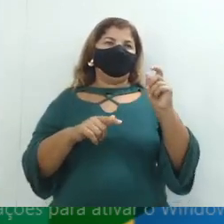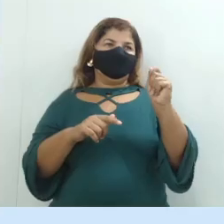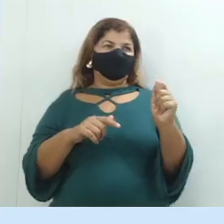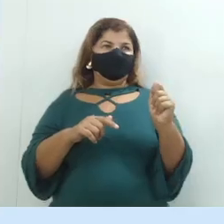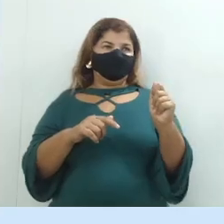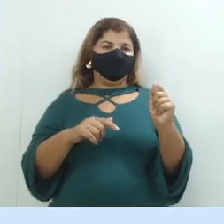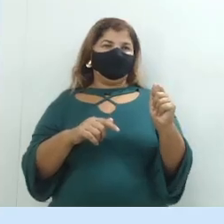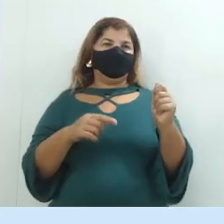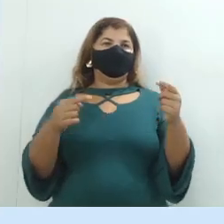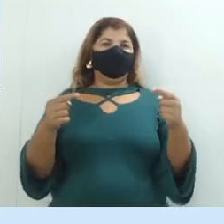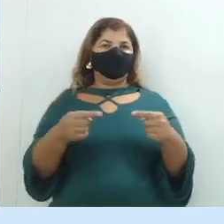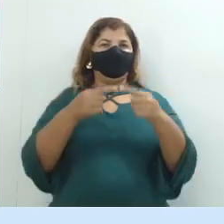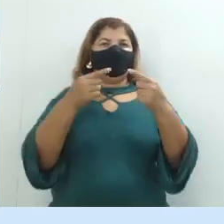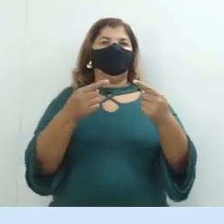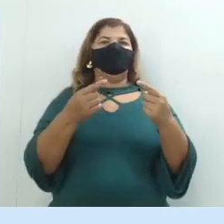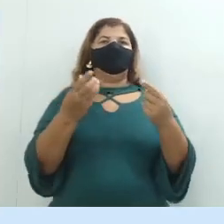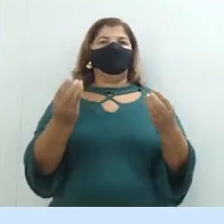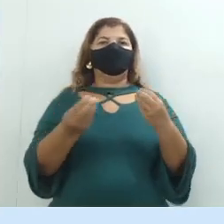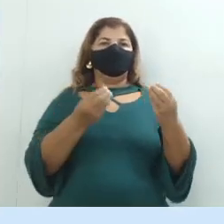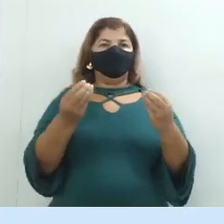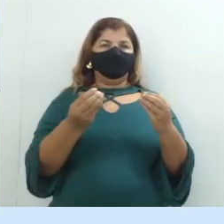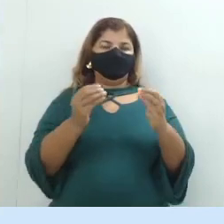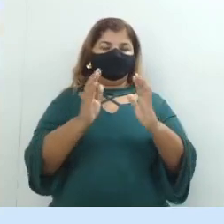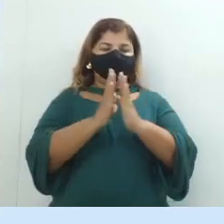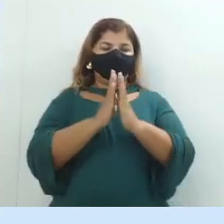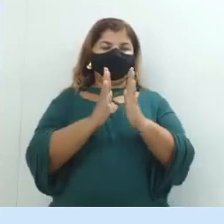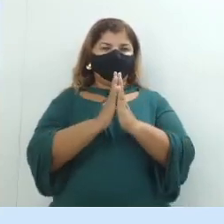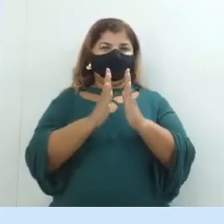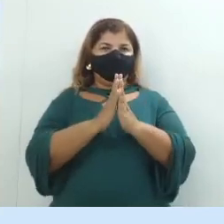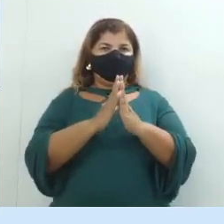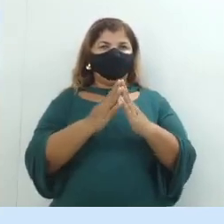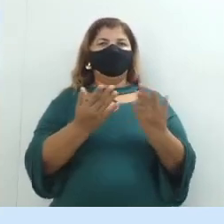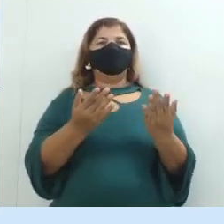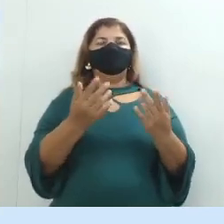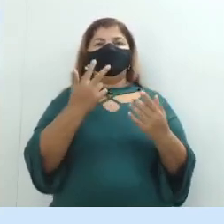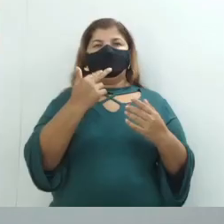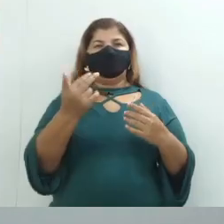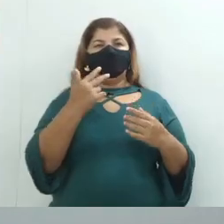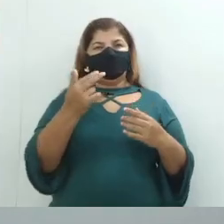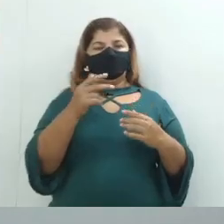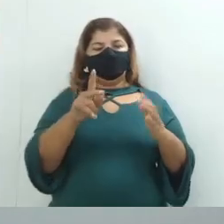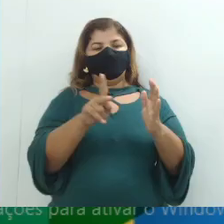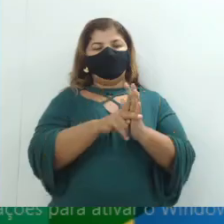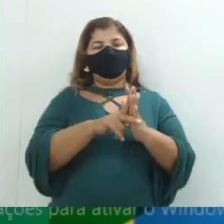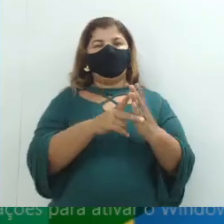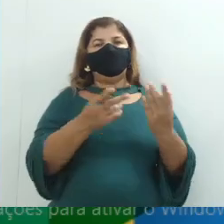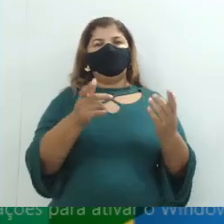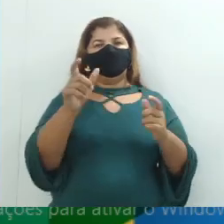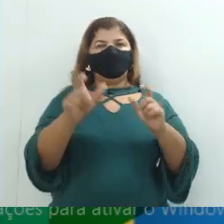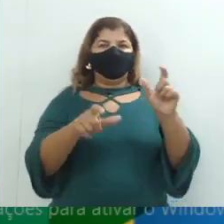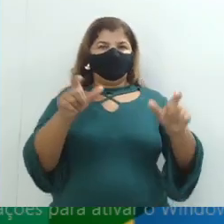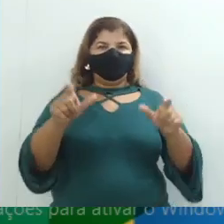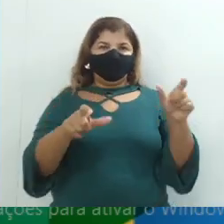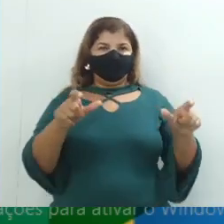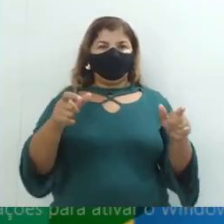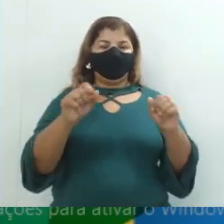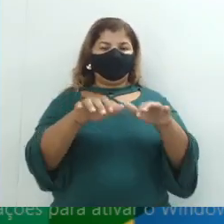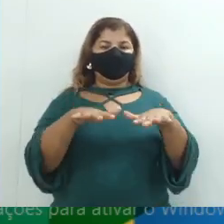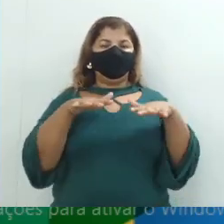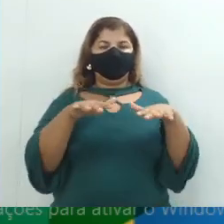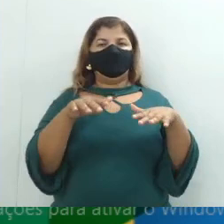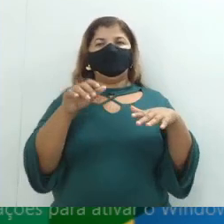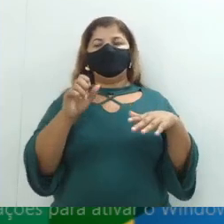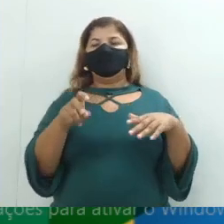resposta correta, Celebração dos cultos nas línguas faladas pelos fiéis. Eu falei na aula passada, Se você perguntar ao